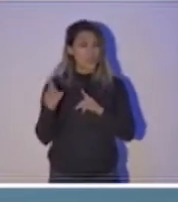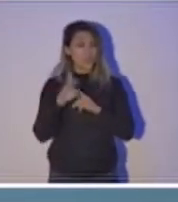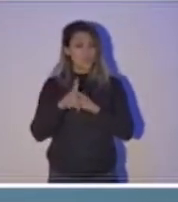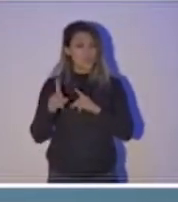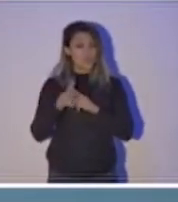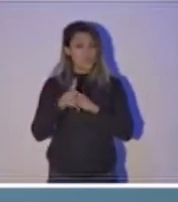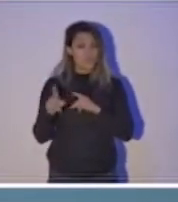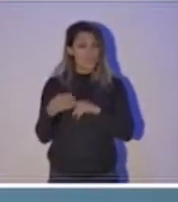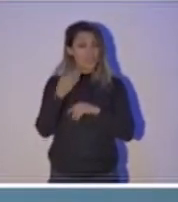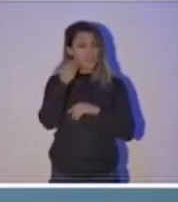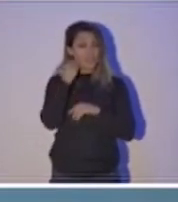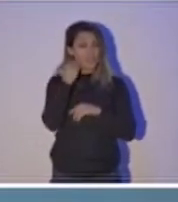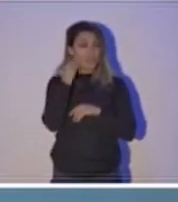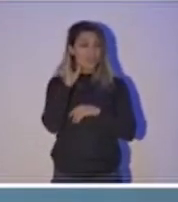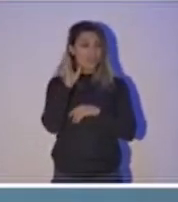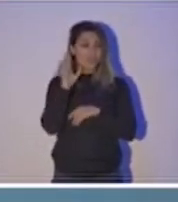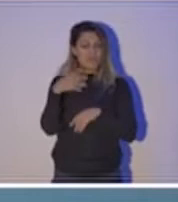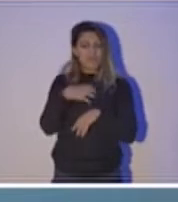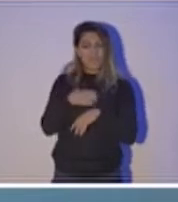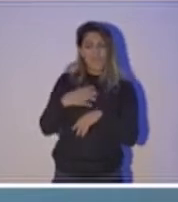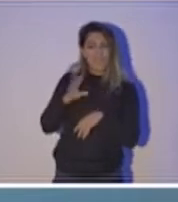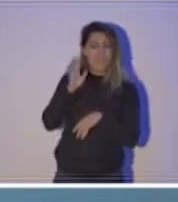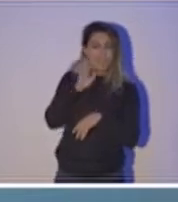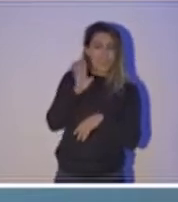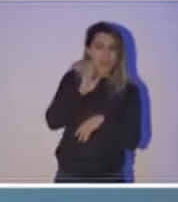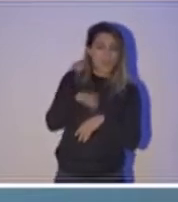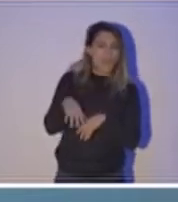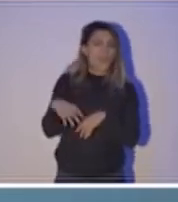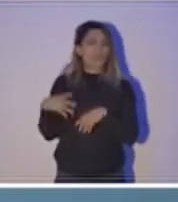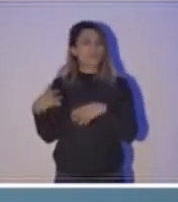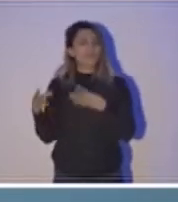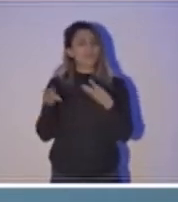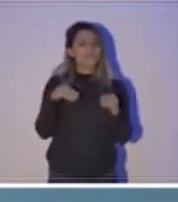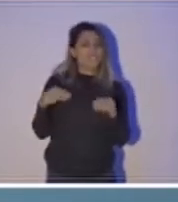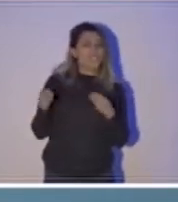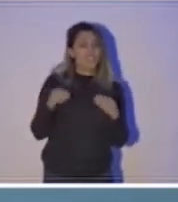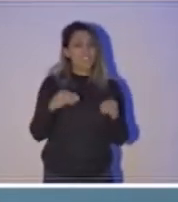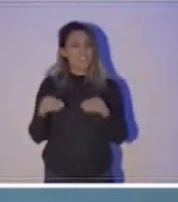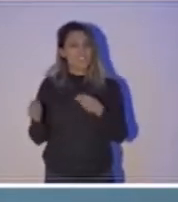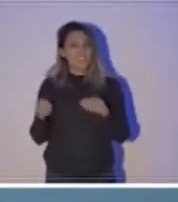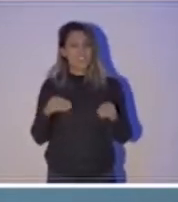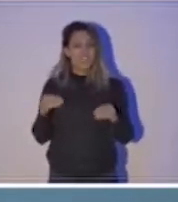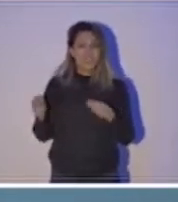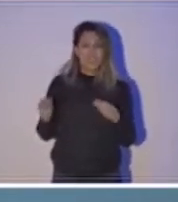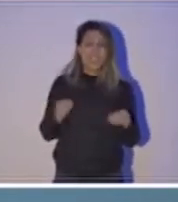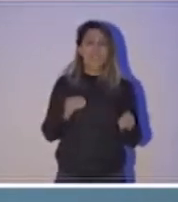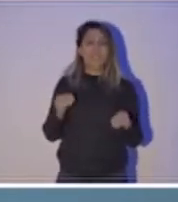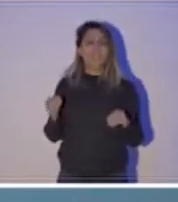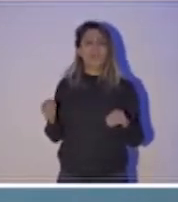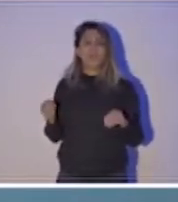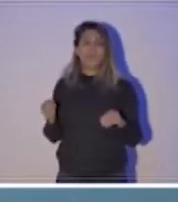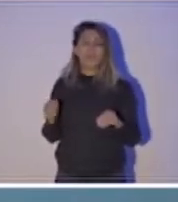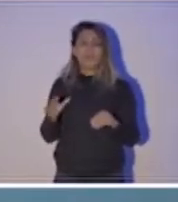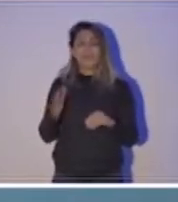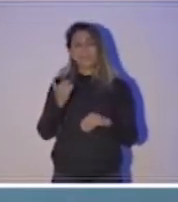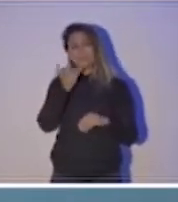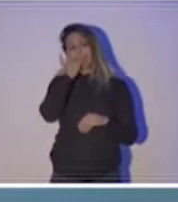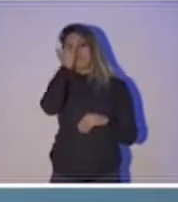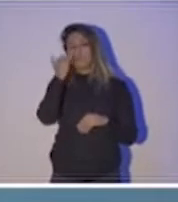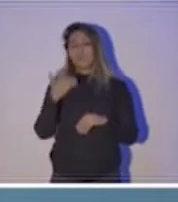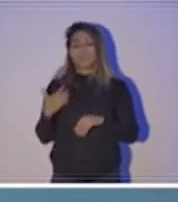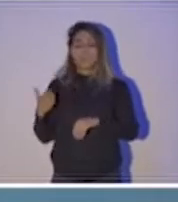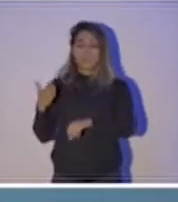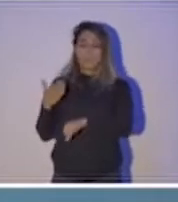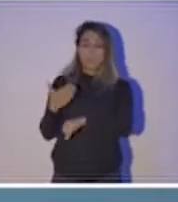mais cedo, é mais tolerante com o mau uso do tempo. E eles notam, e